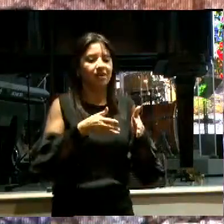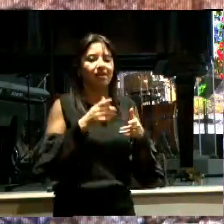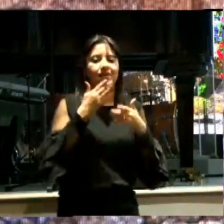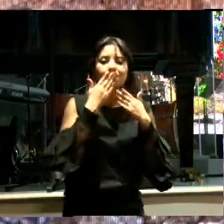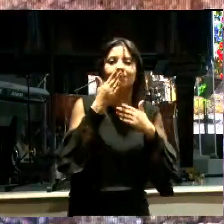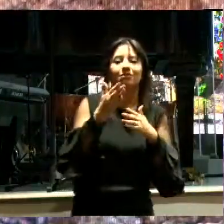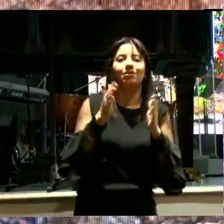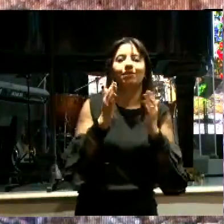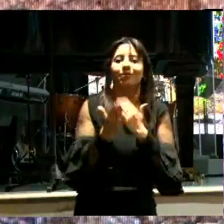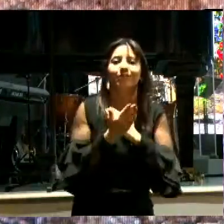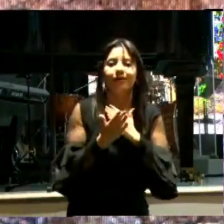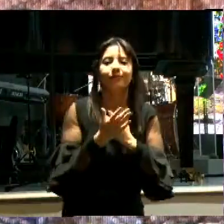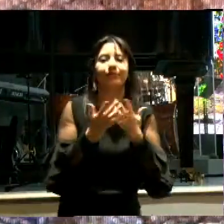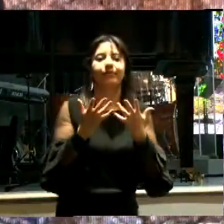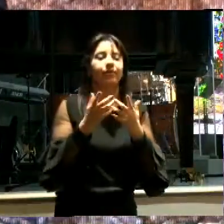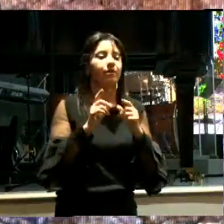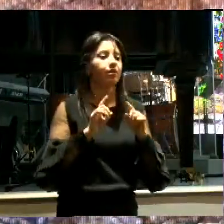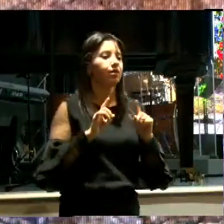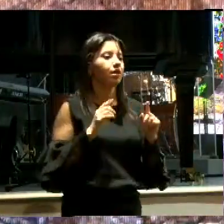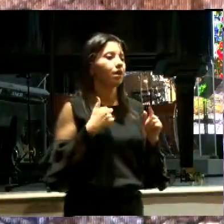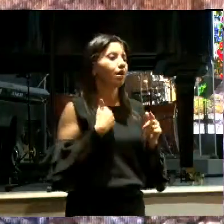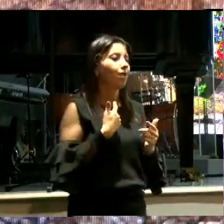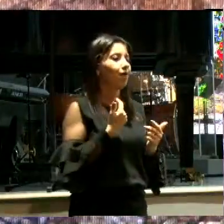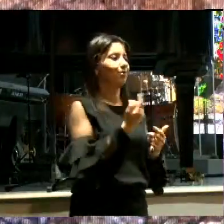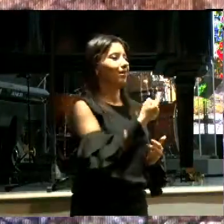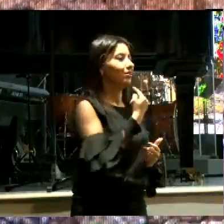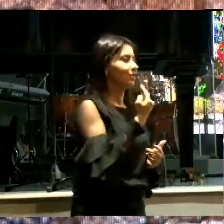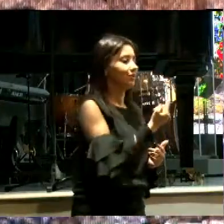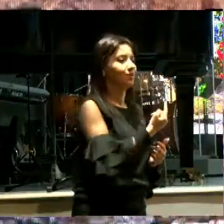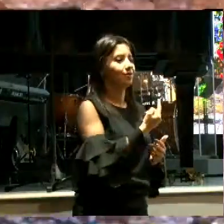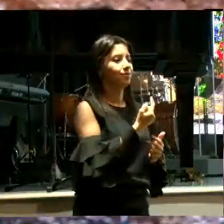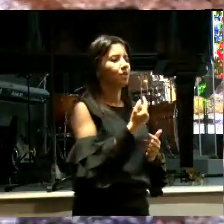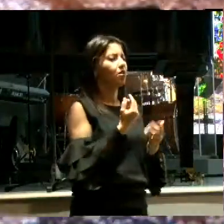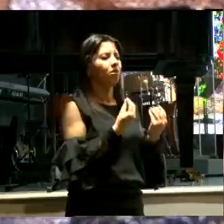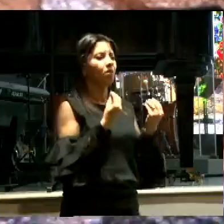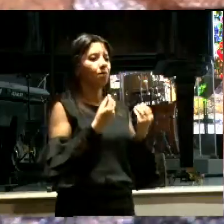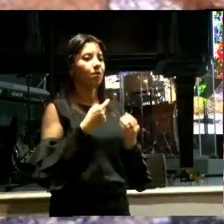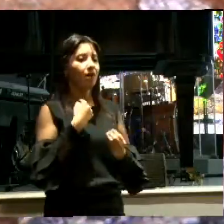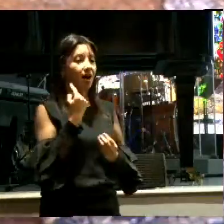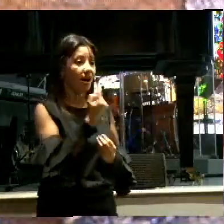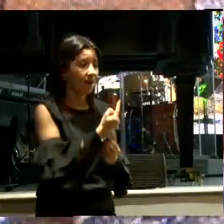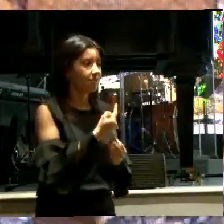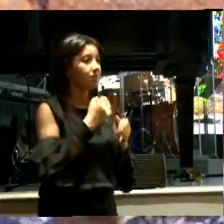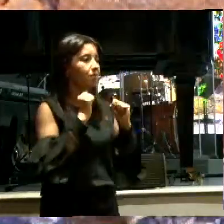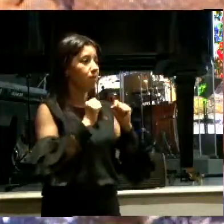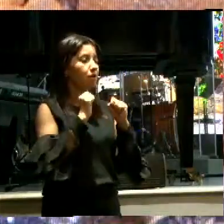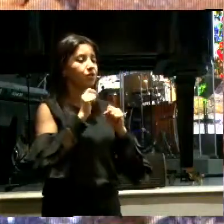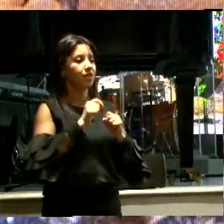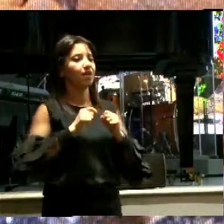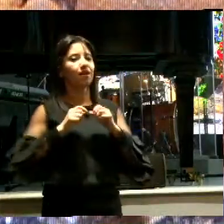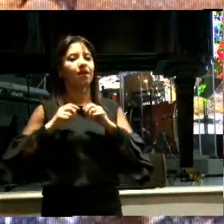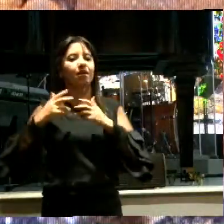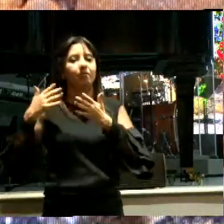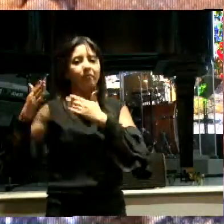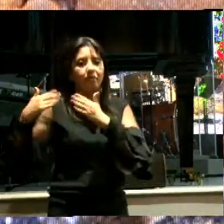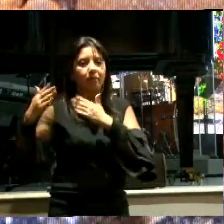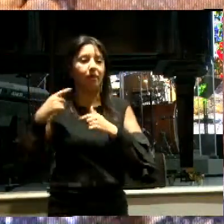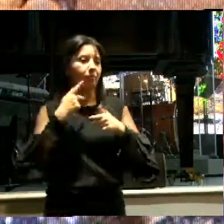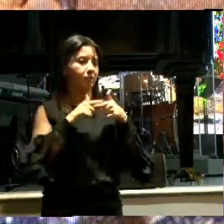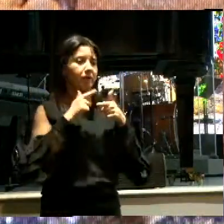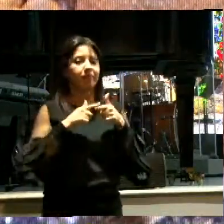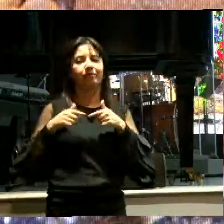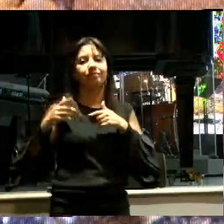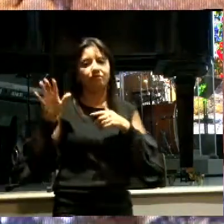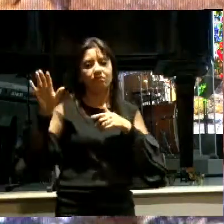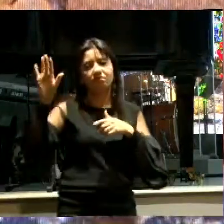Às vezes nós contamos histórias, nós contamos os nossos problemas para pessoas que não vão resolver nada, quando